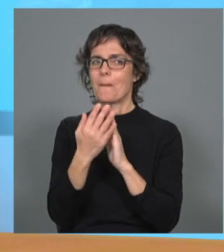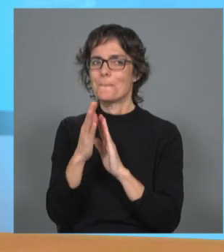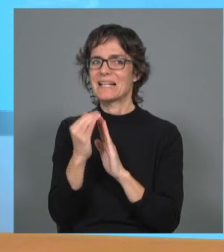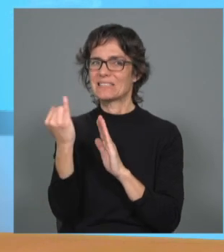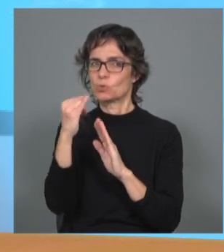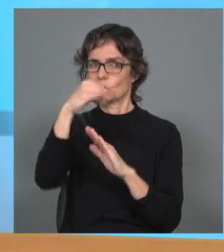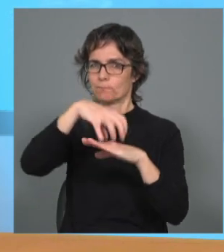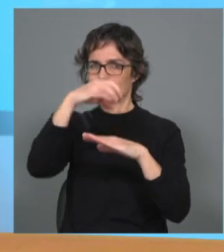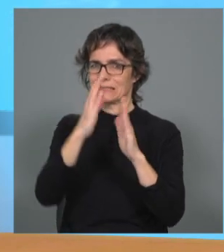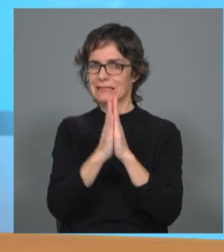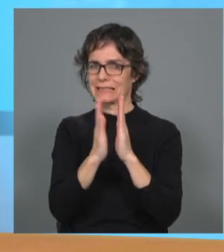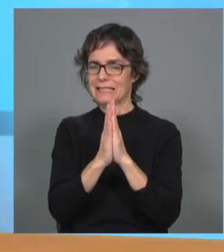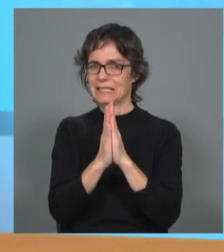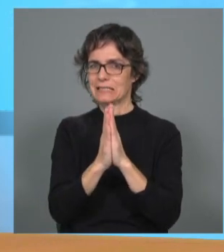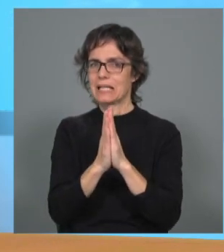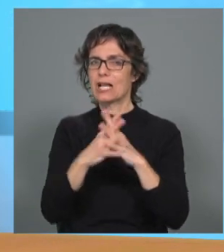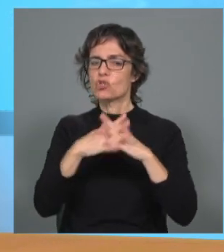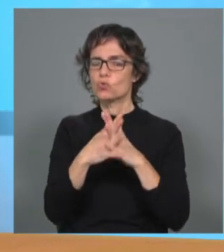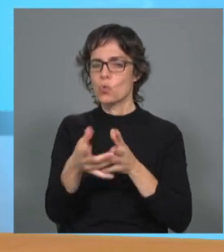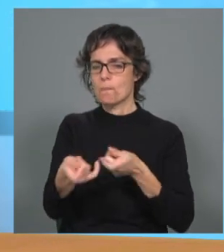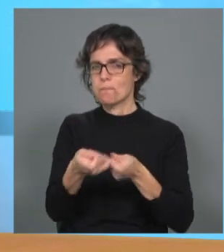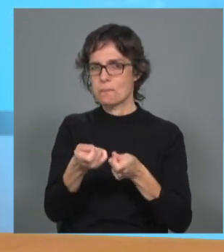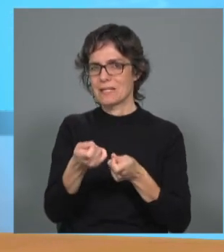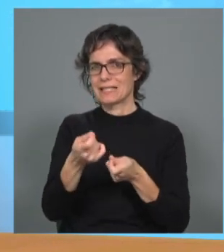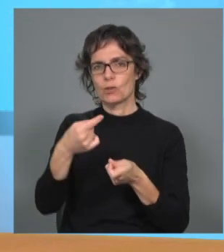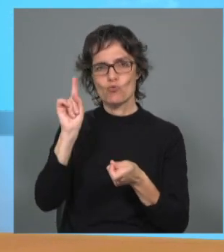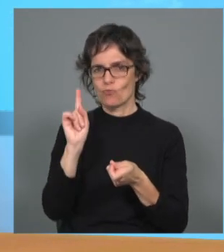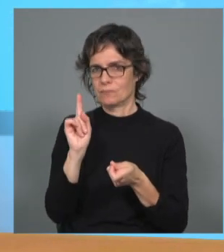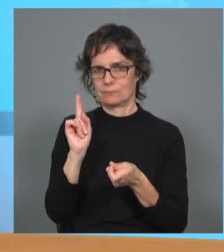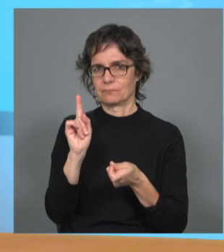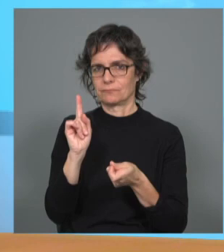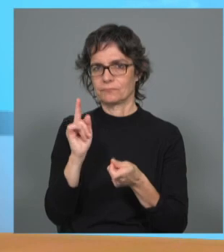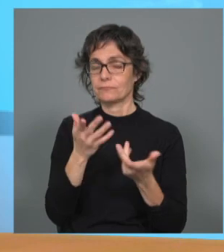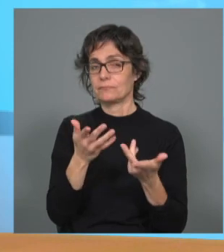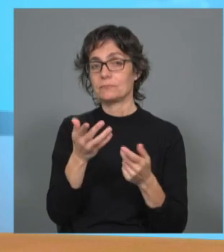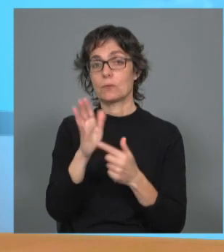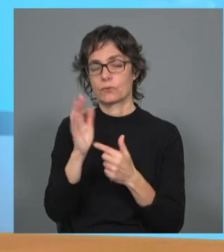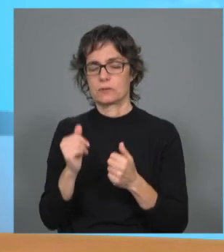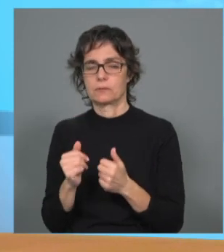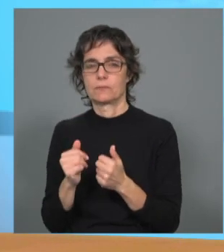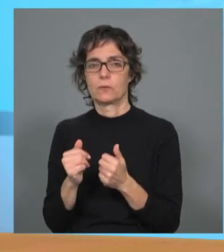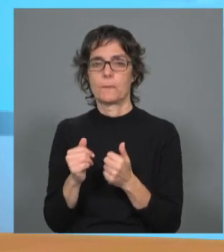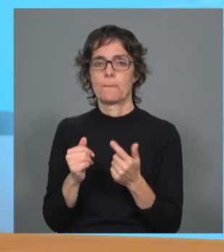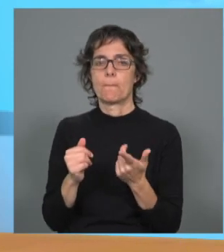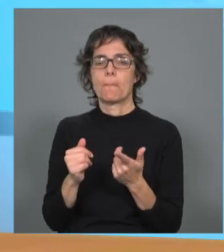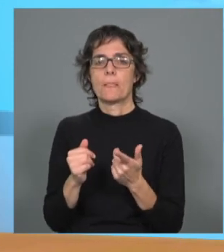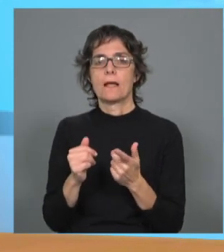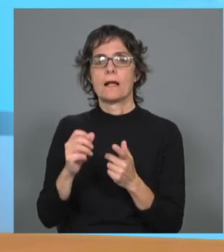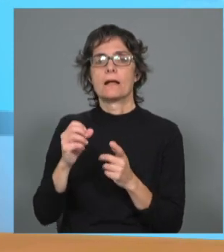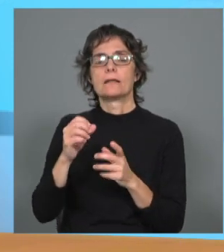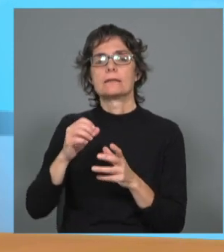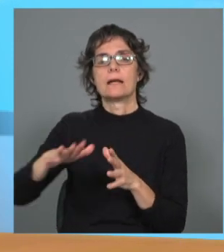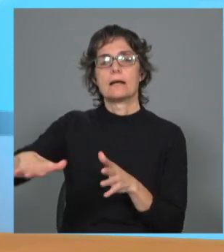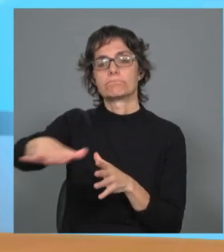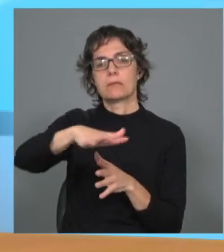estruturas organizativas da própria instituição, como é o caso das dioceses, e acho